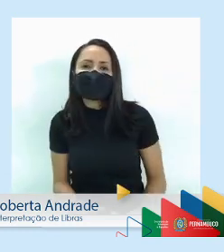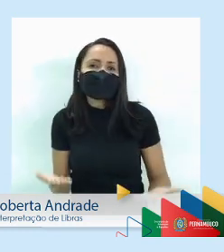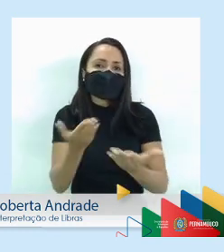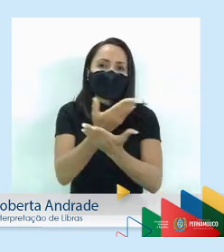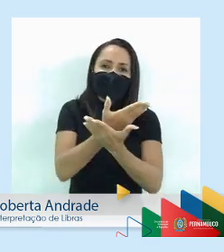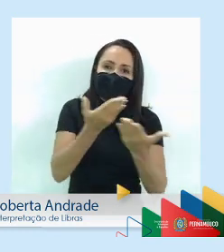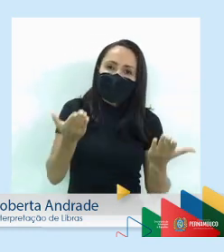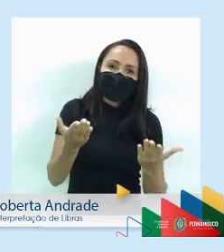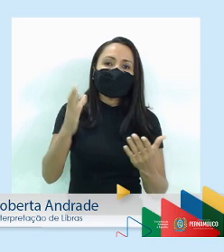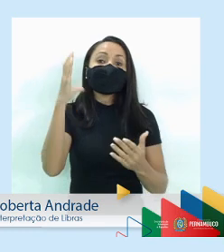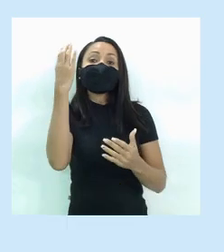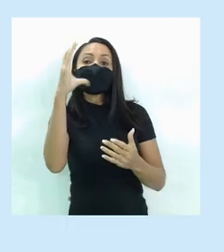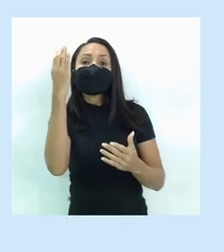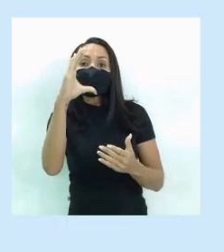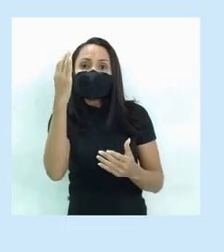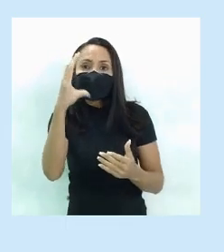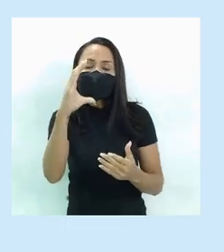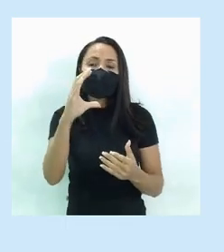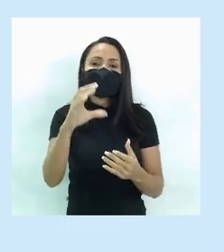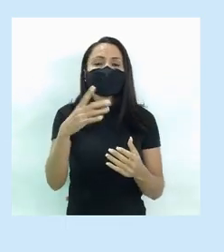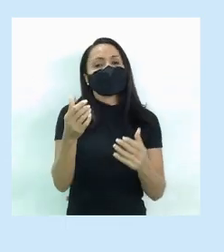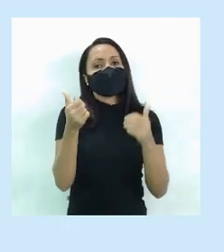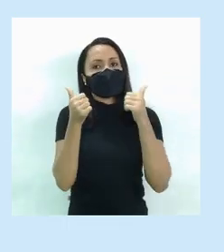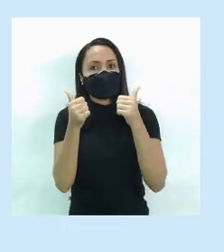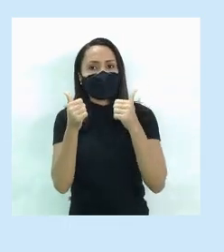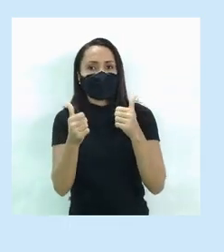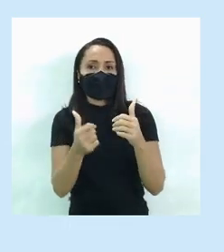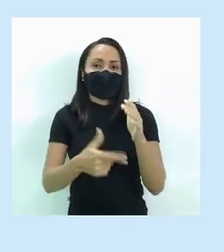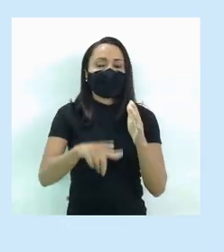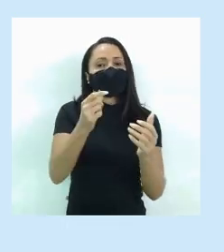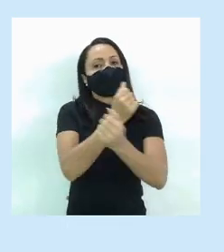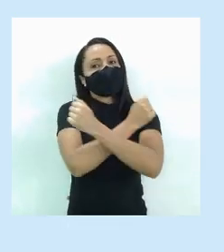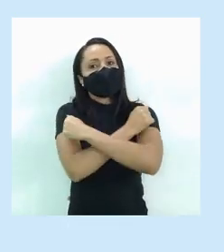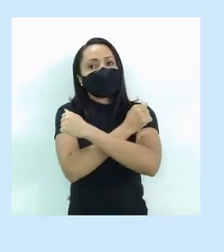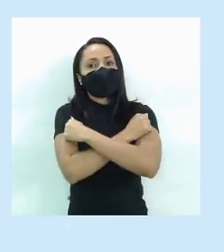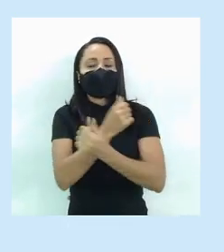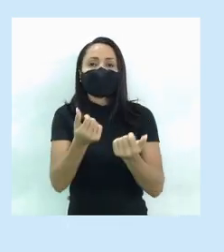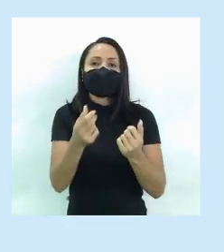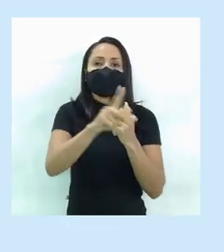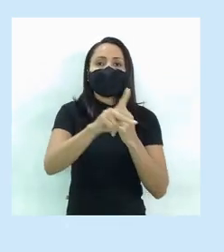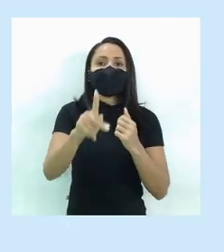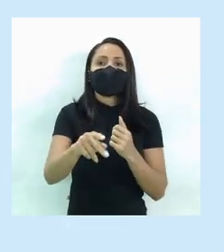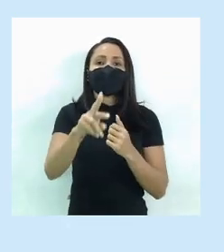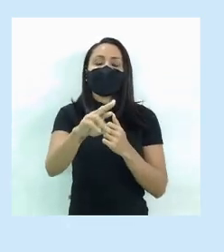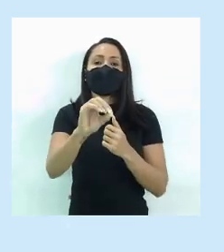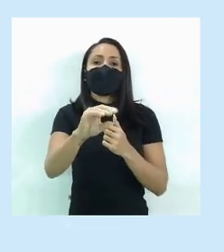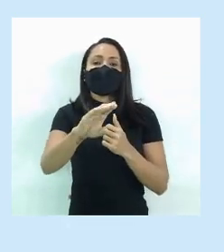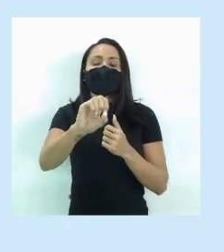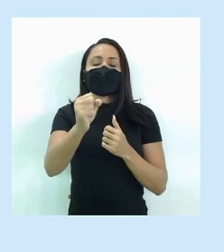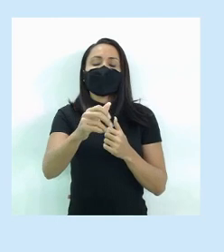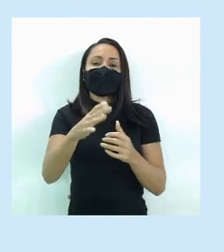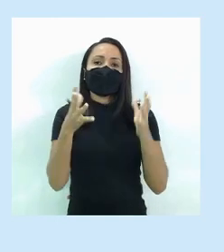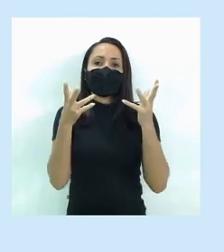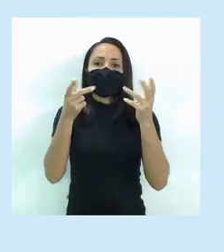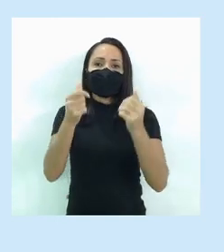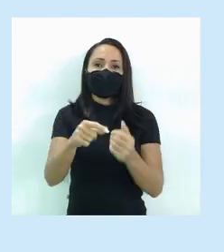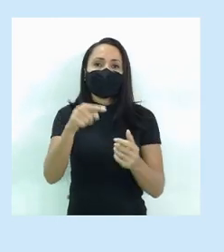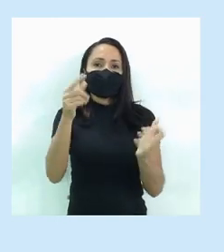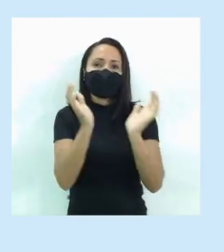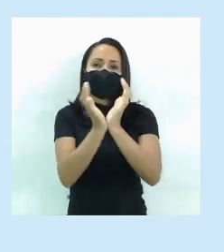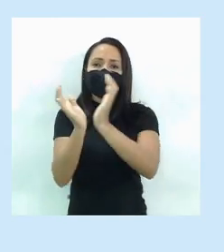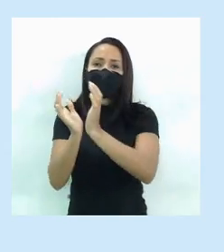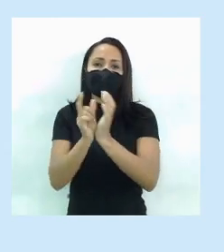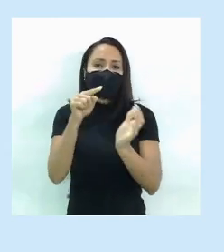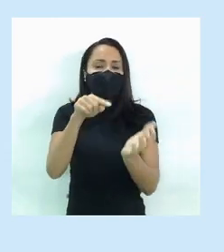em torno do mundo da ciência, tá certo? Mas antes, eu gostaria de mandar um abraço para o professor Robson Selmo Tavares, para todos os companheiros aqui do